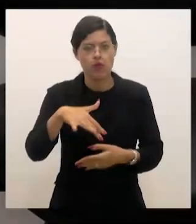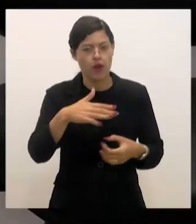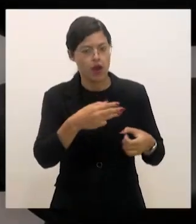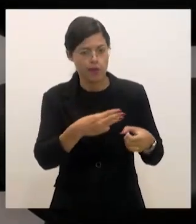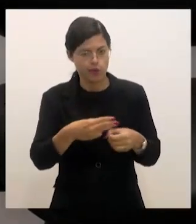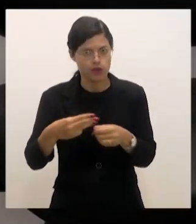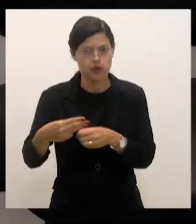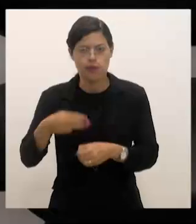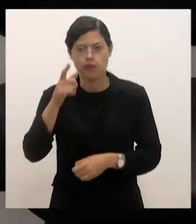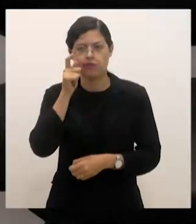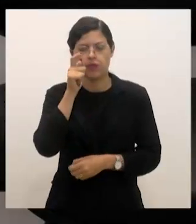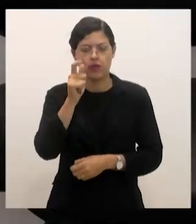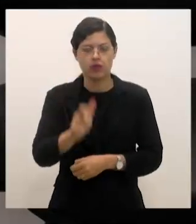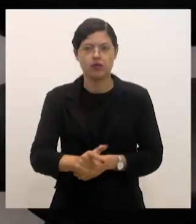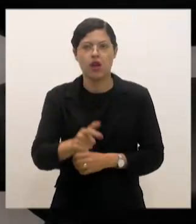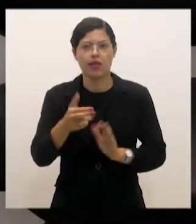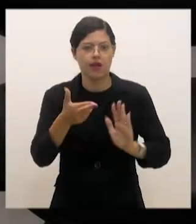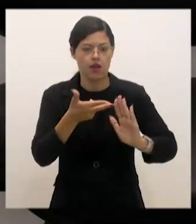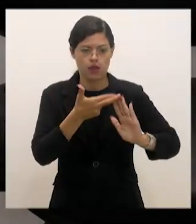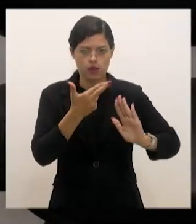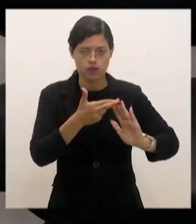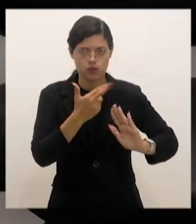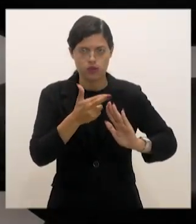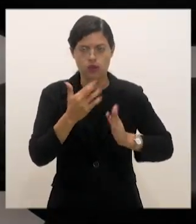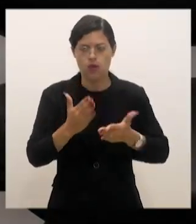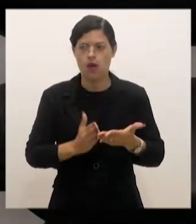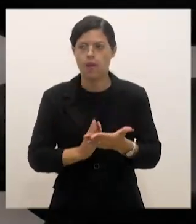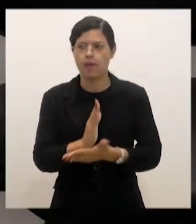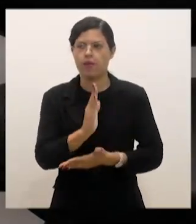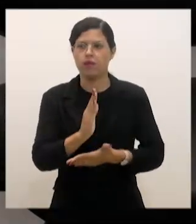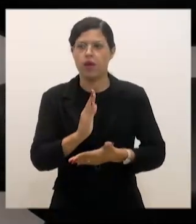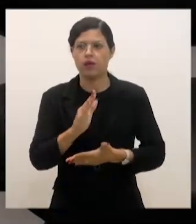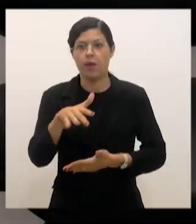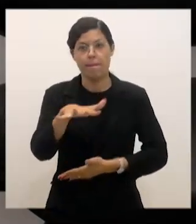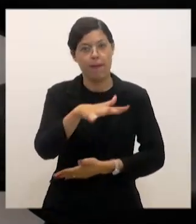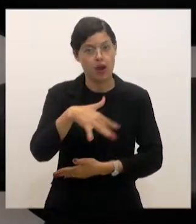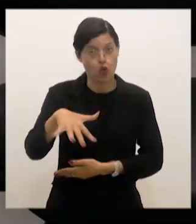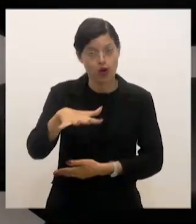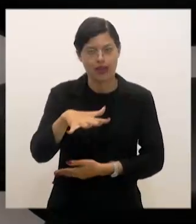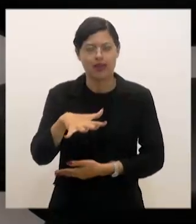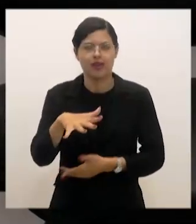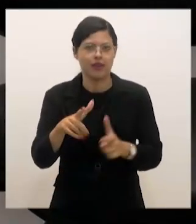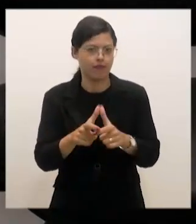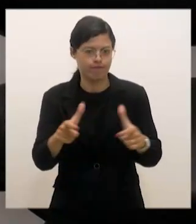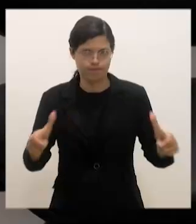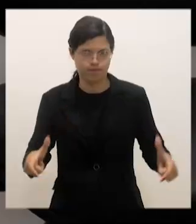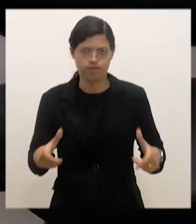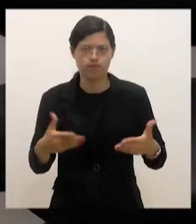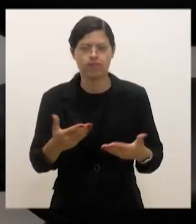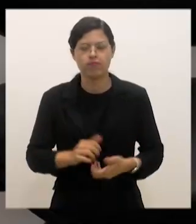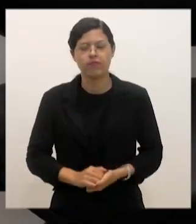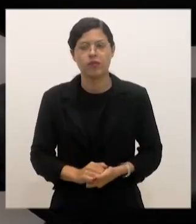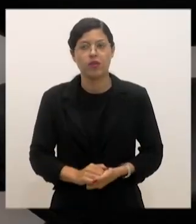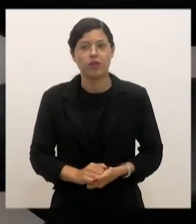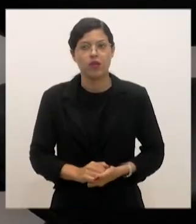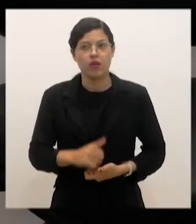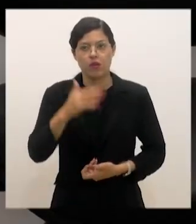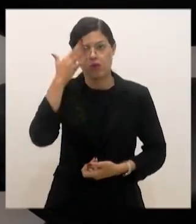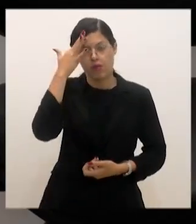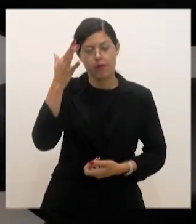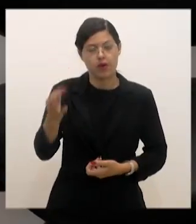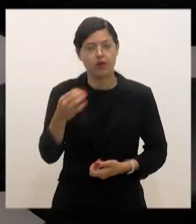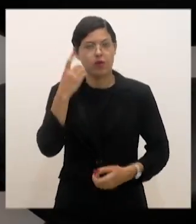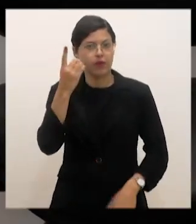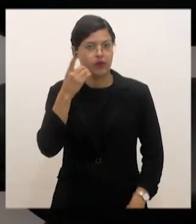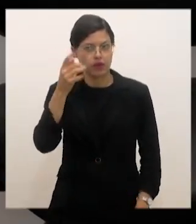interessadas, através de resolução aprovada, no mínimo, por maioria absoluta. Então, eu entendo que o